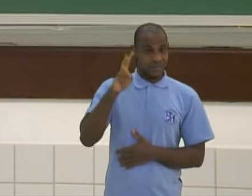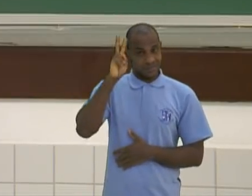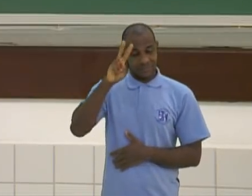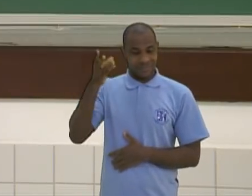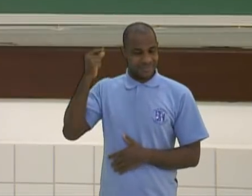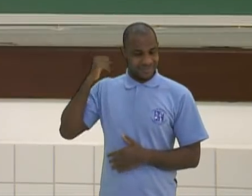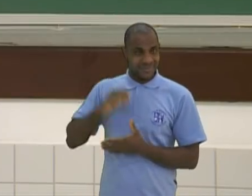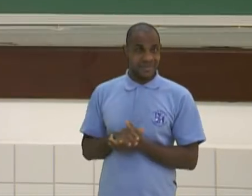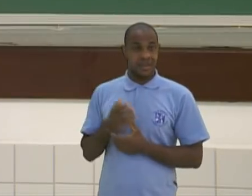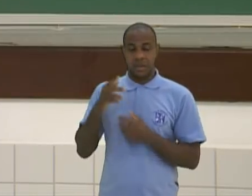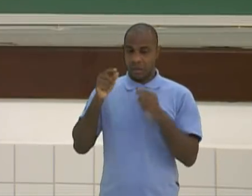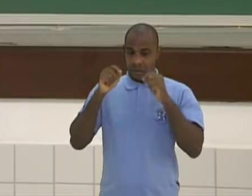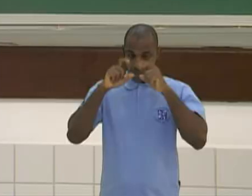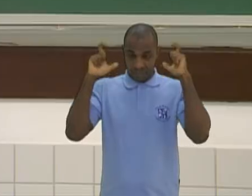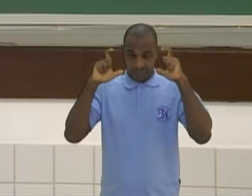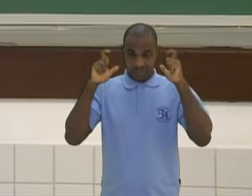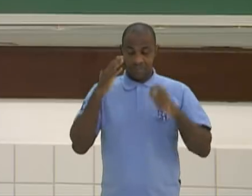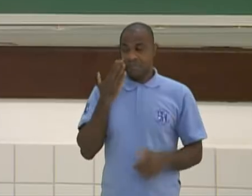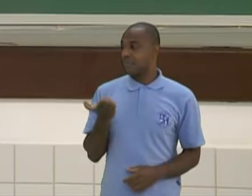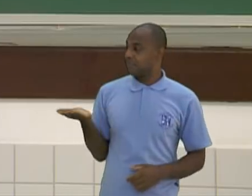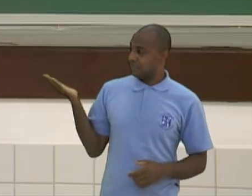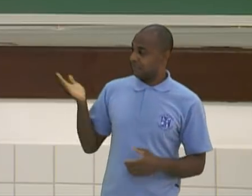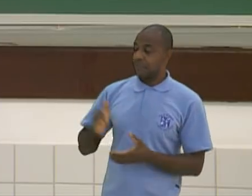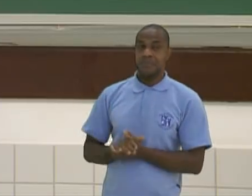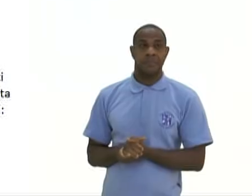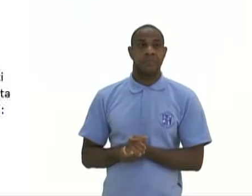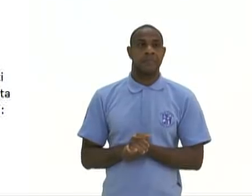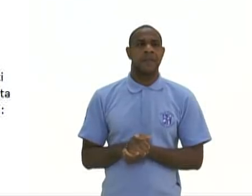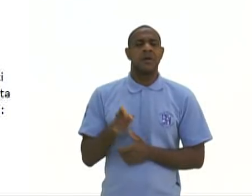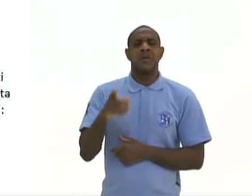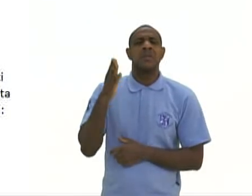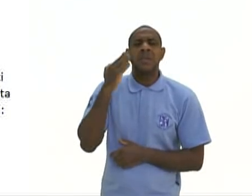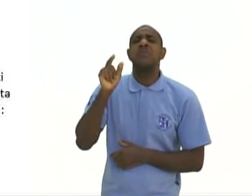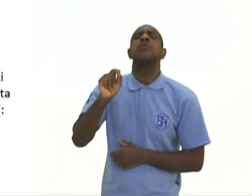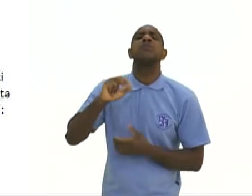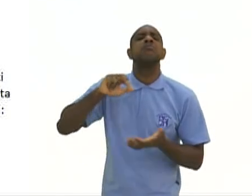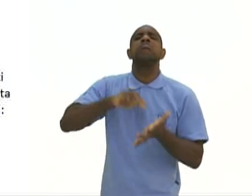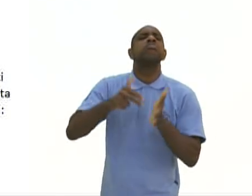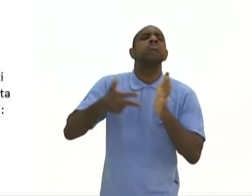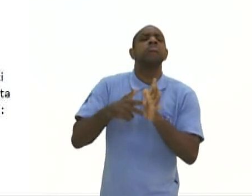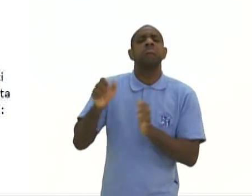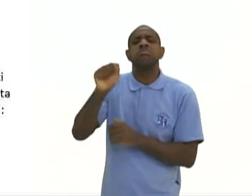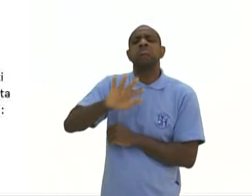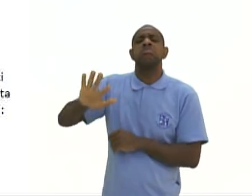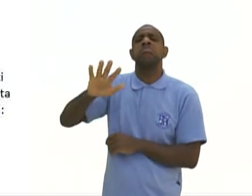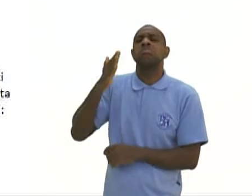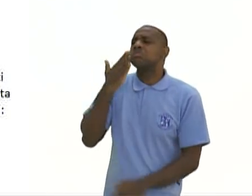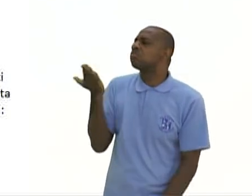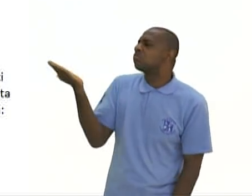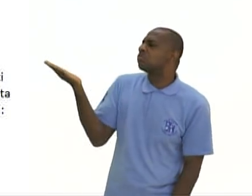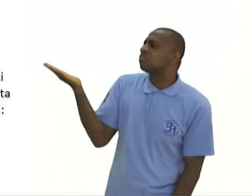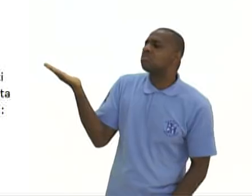aula, olhos atentos, ajudem aí, vamos lá. Você saberia dizer a que se refere essa imagem?